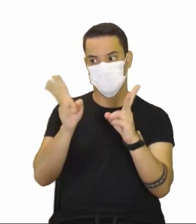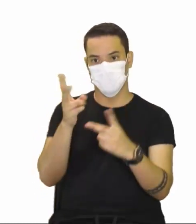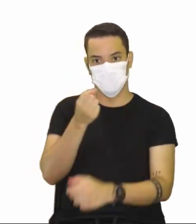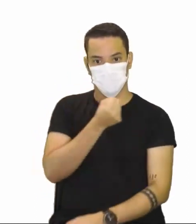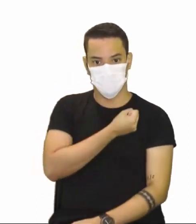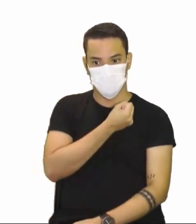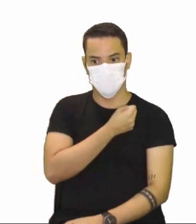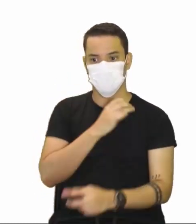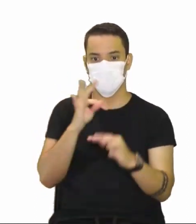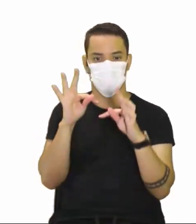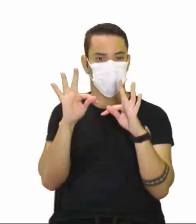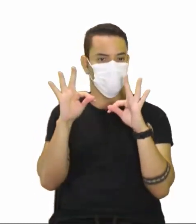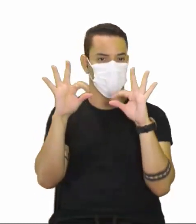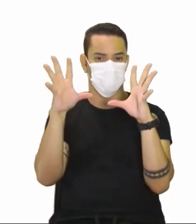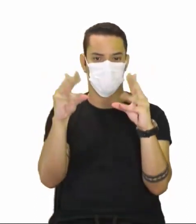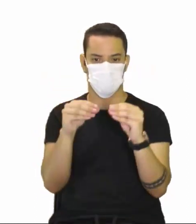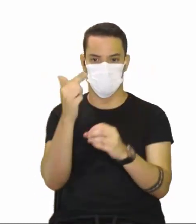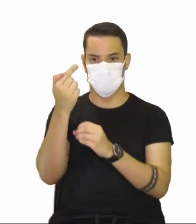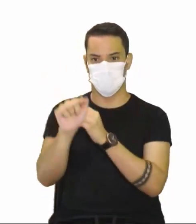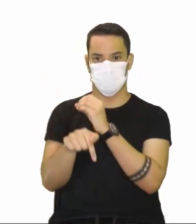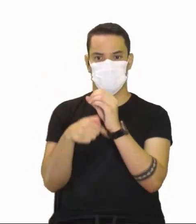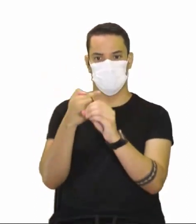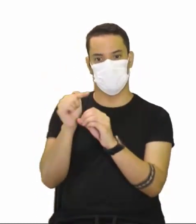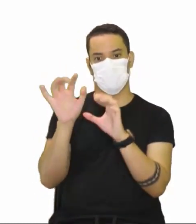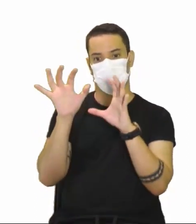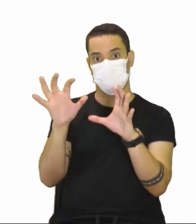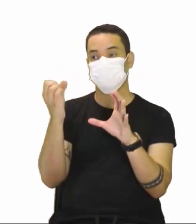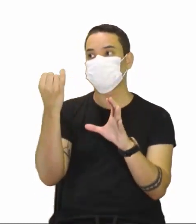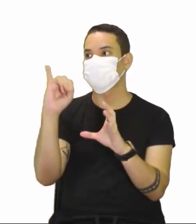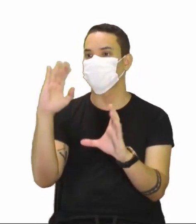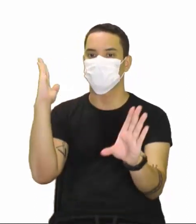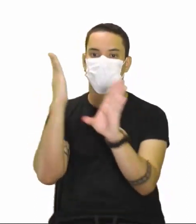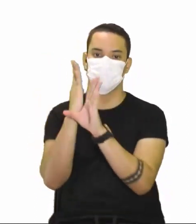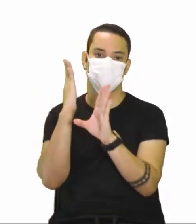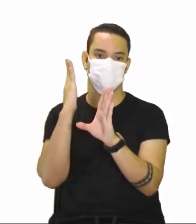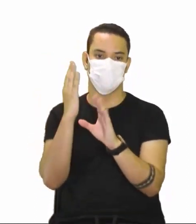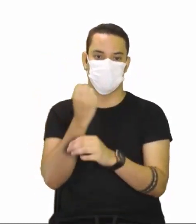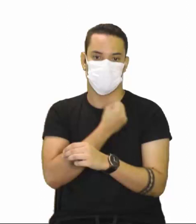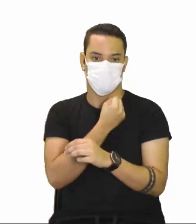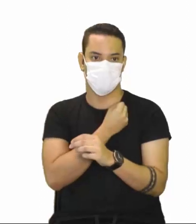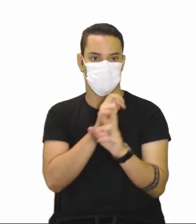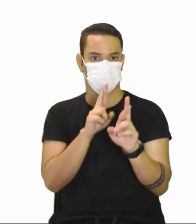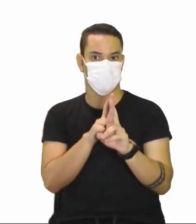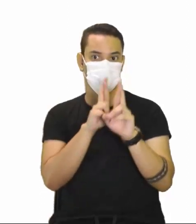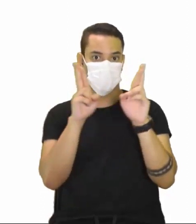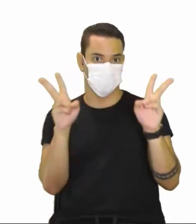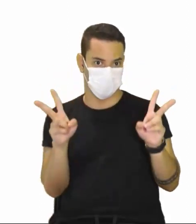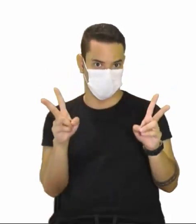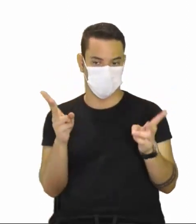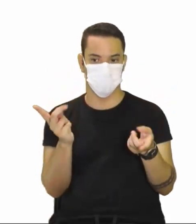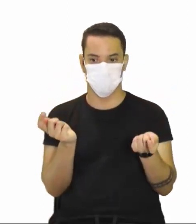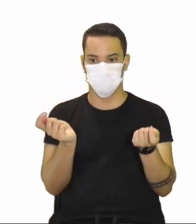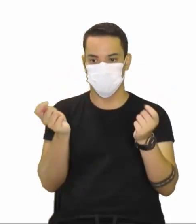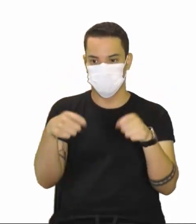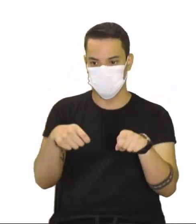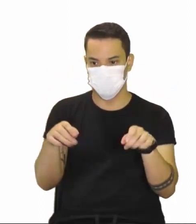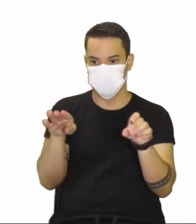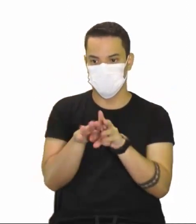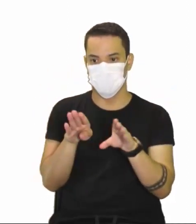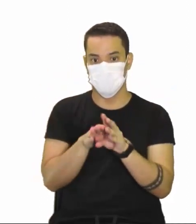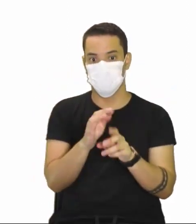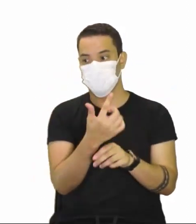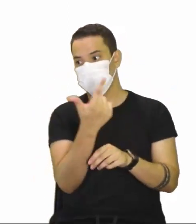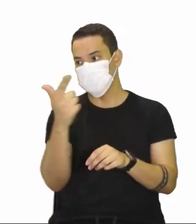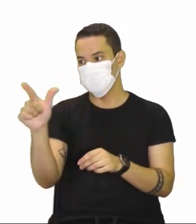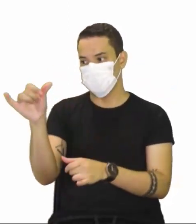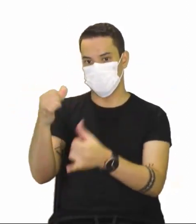prótons, todos os átomos são daquele elemento químico. Se por acaso o número atômico for diferente, considera-se que existe